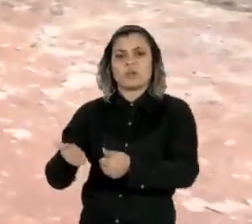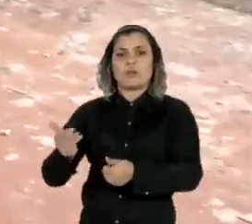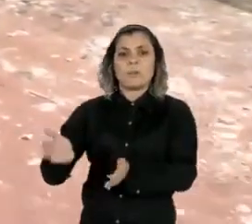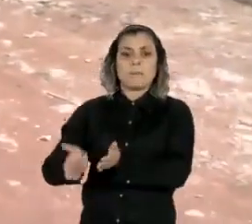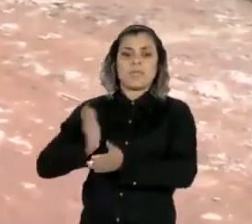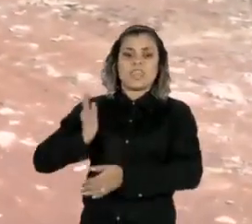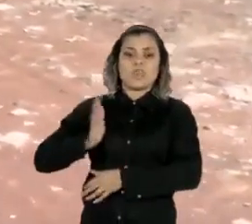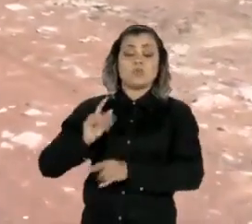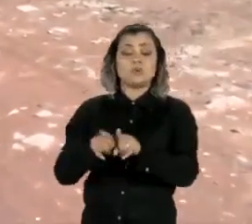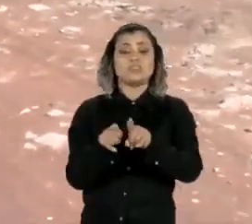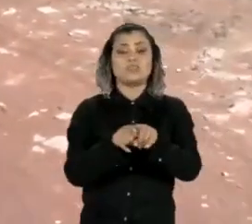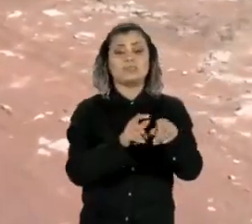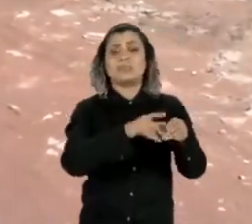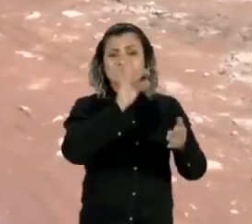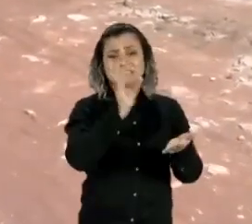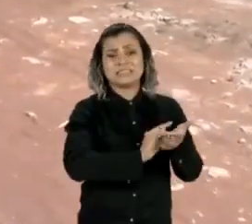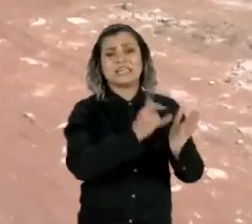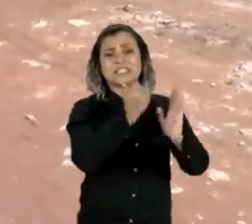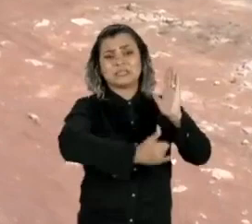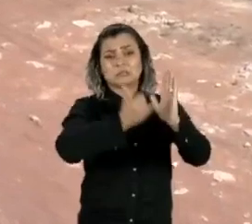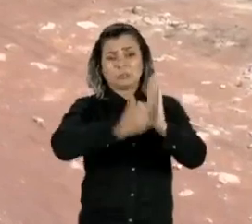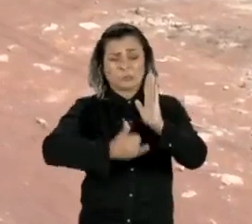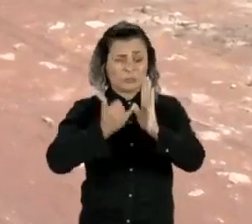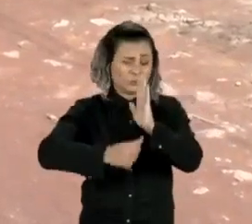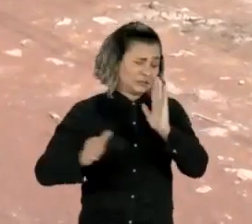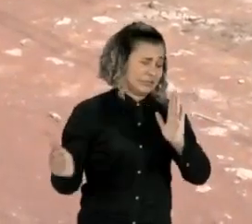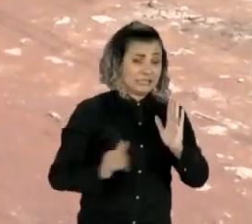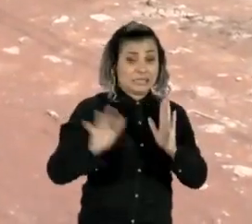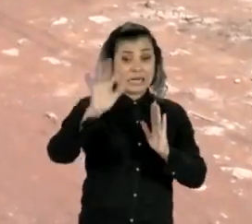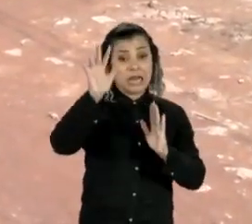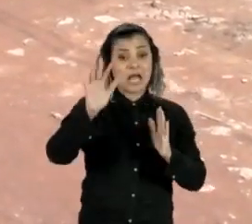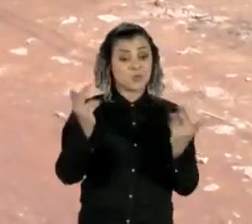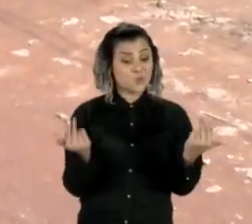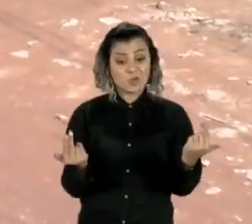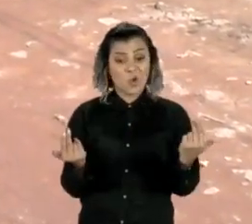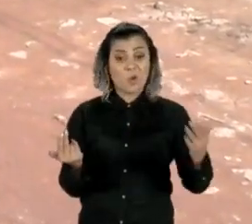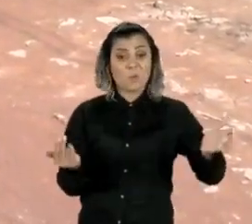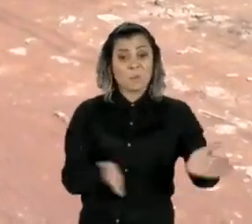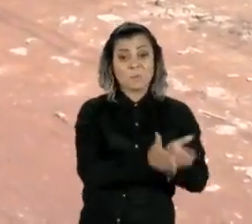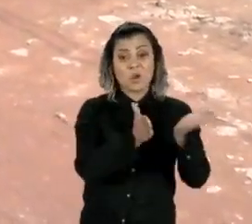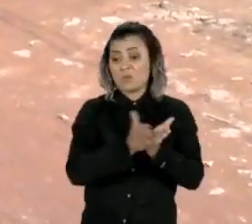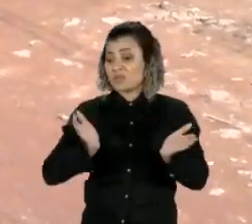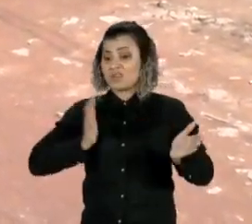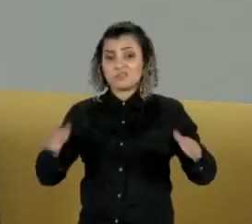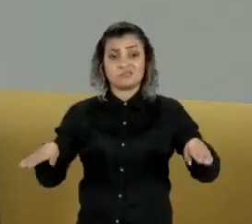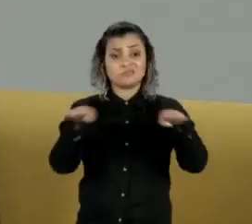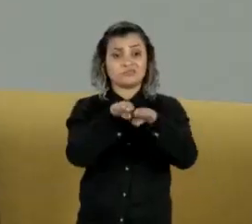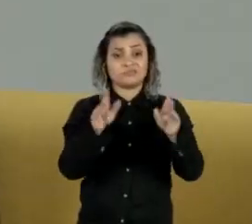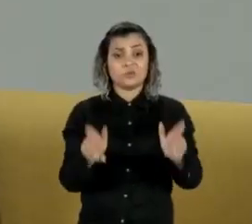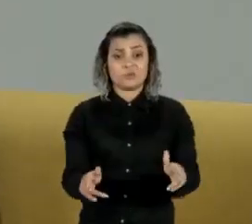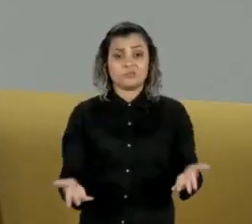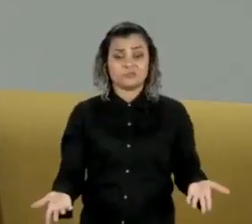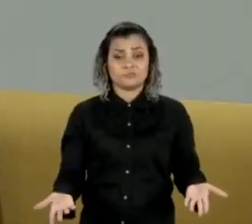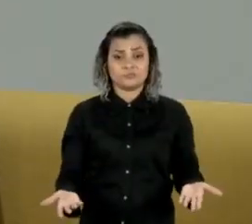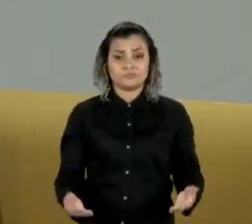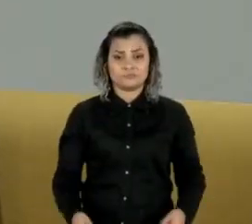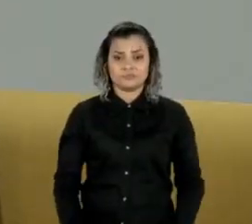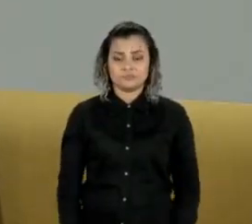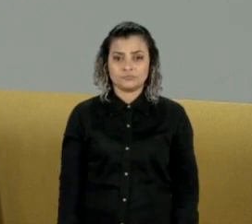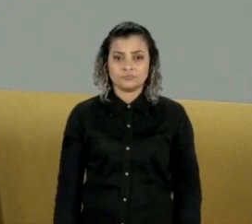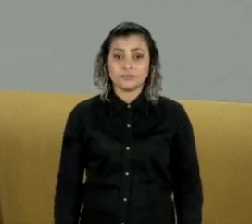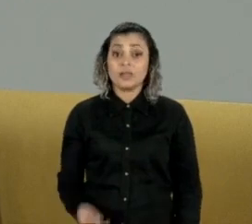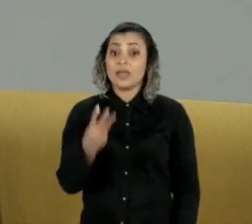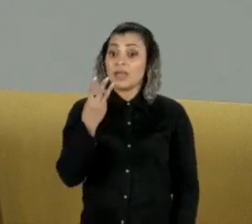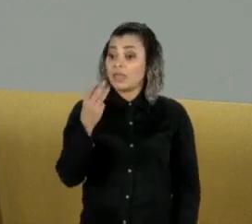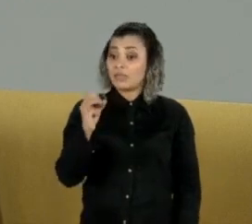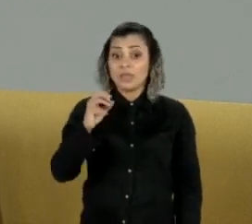estrutura tributária regressiva que cobra proporcionalmente mais impostos de quem ganha menos. Mais de